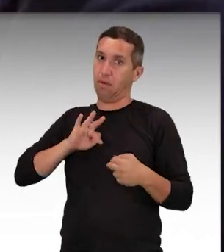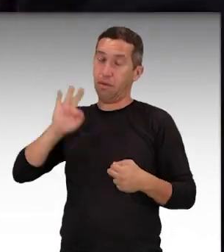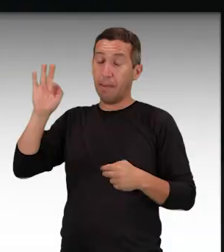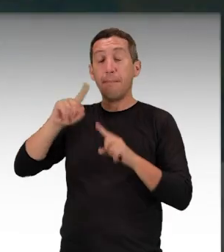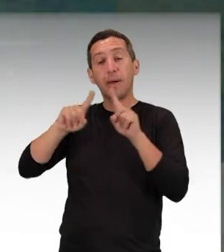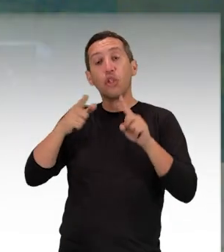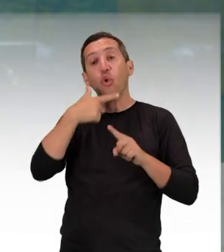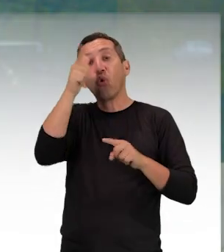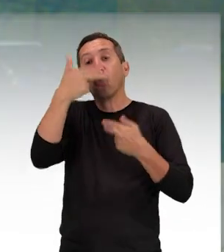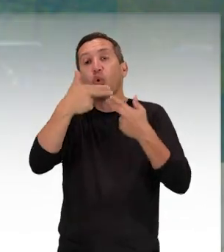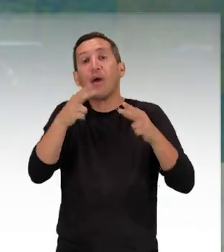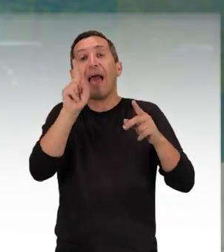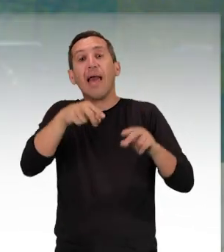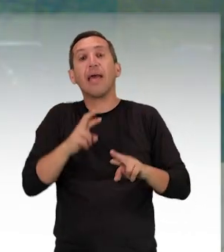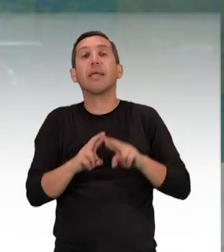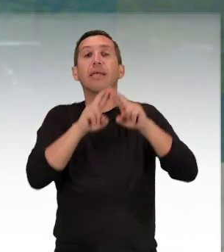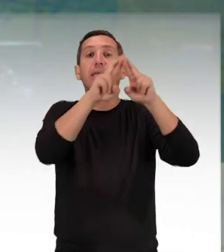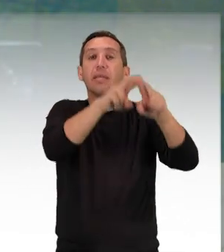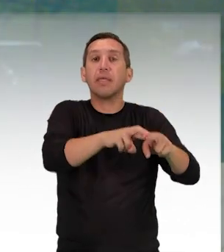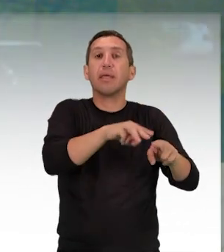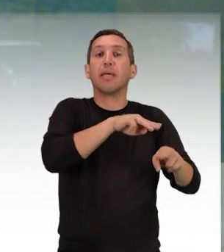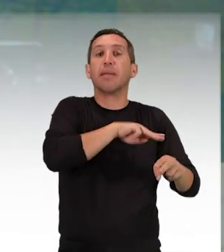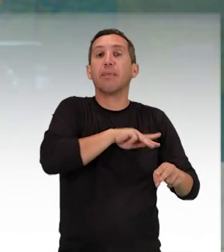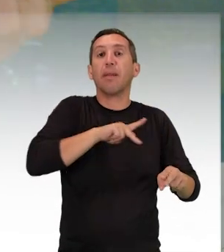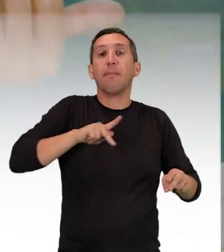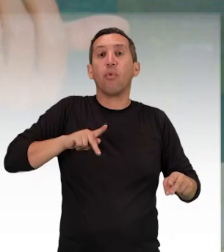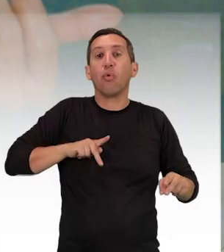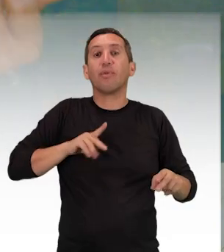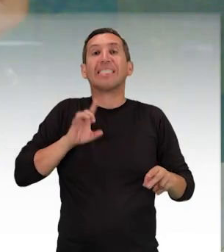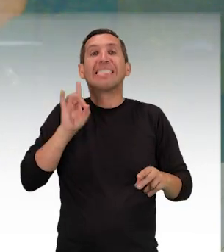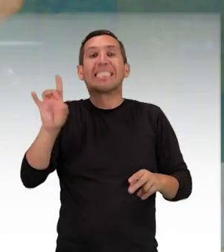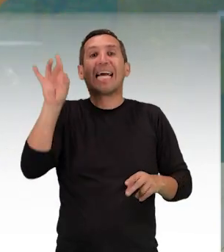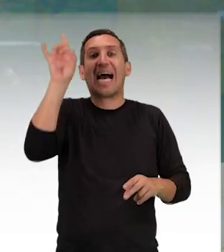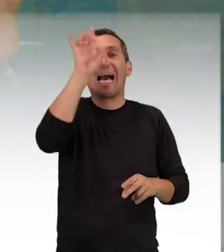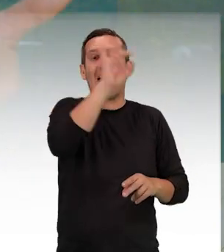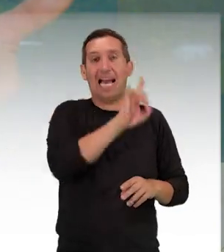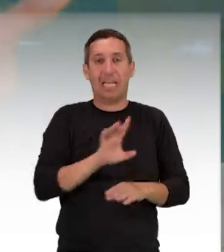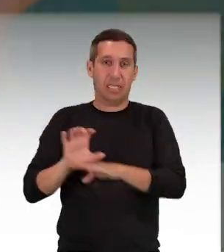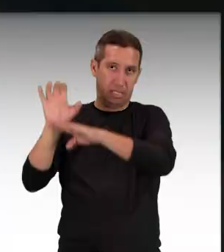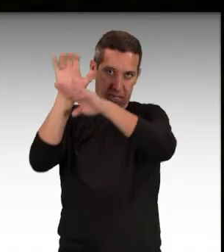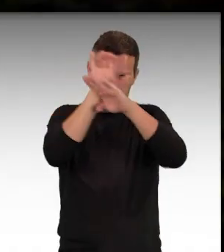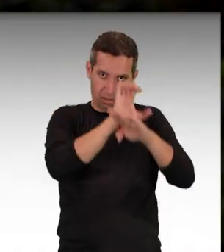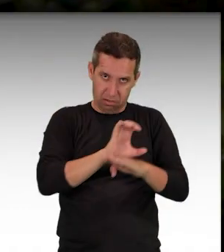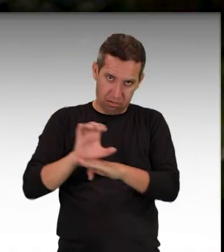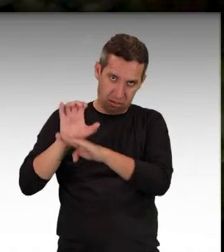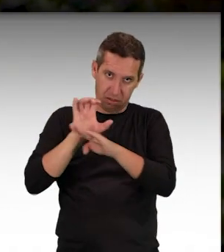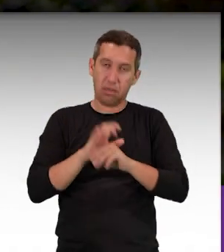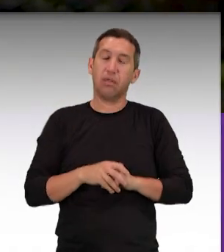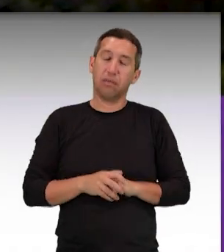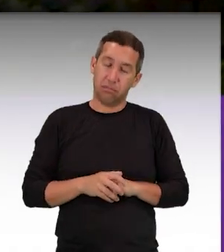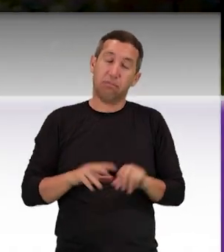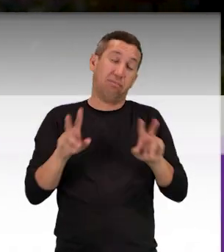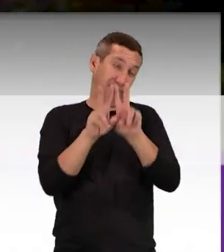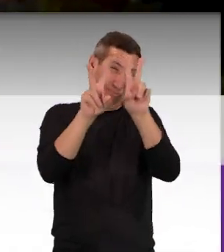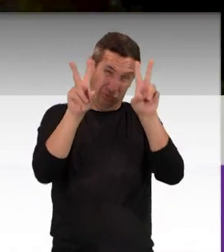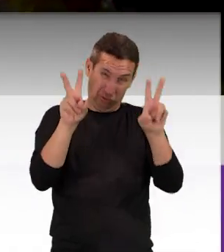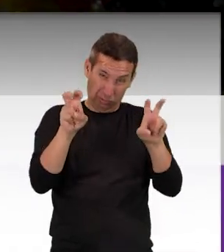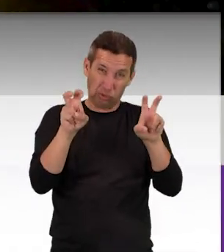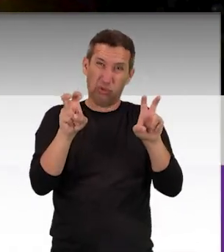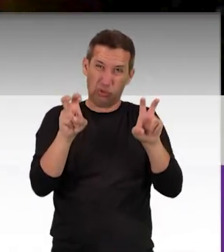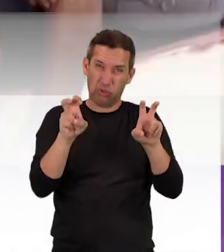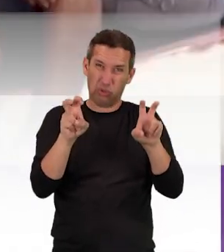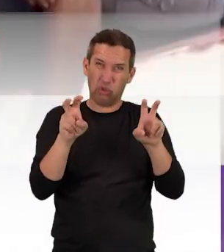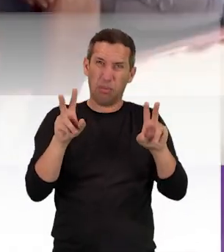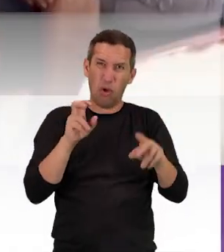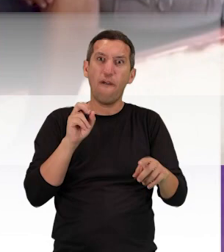e tem outras questões que são da atribuição dos Ministérios Públicos estaduais. O GIAC tinha a missão de coordenar as